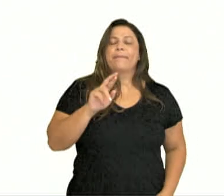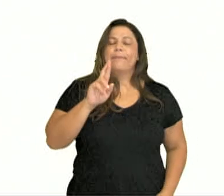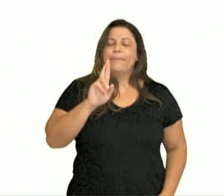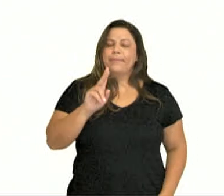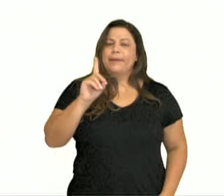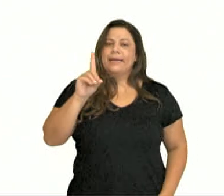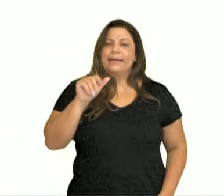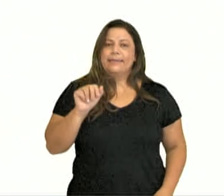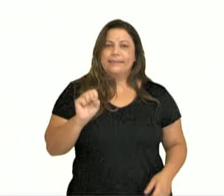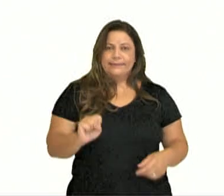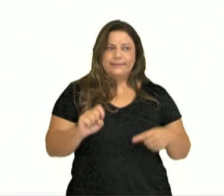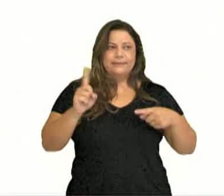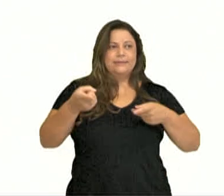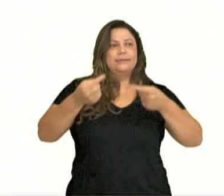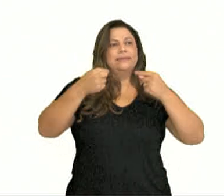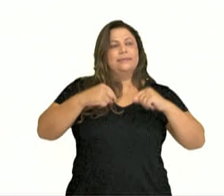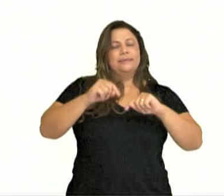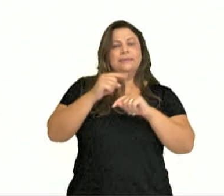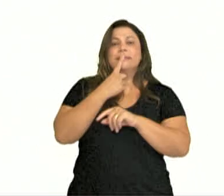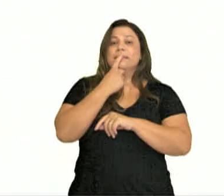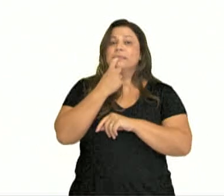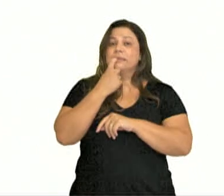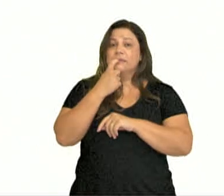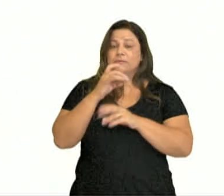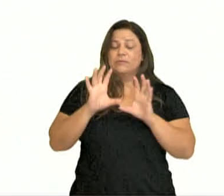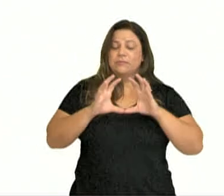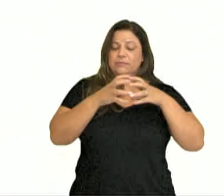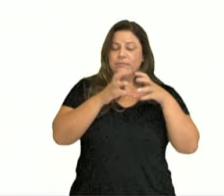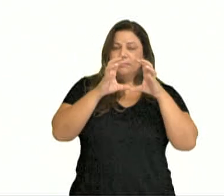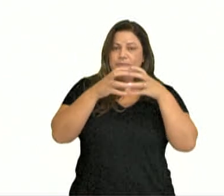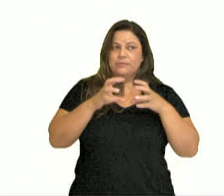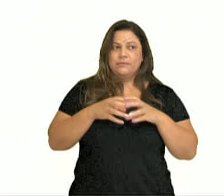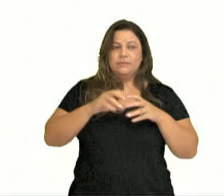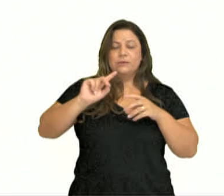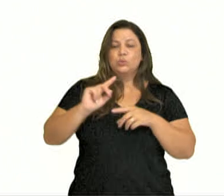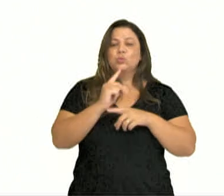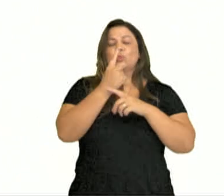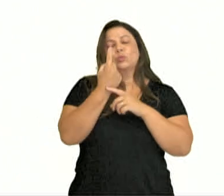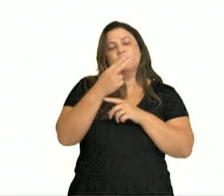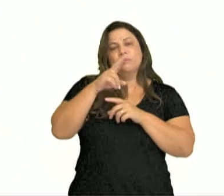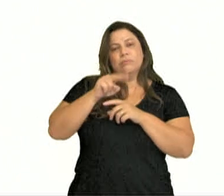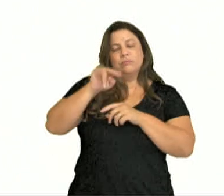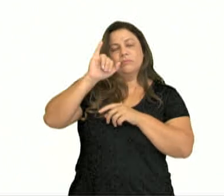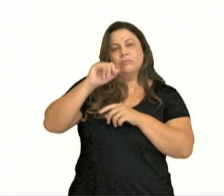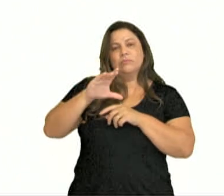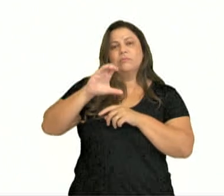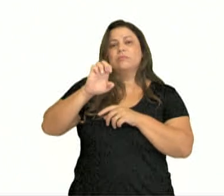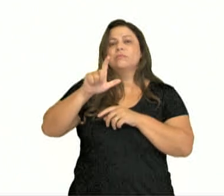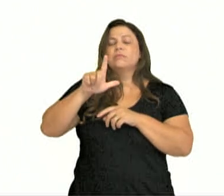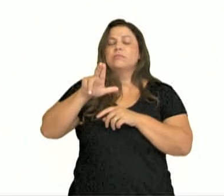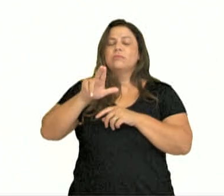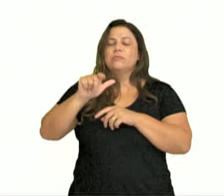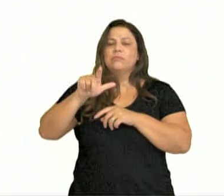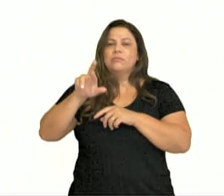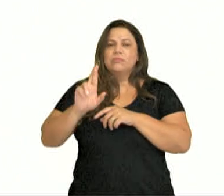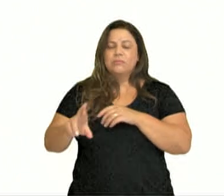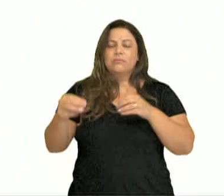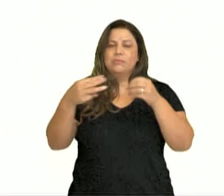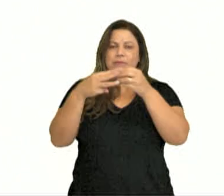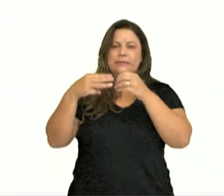as rodófitas, que são as algas vermelhas. As unicelulares, então, nós temos as algas douradas e